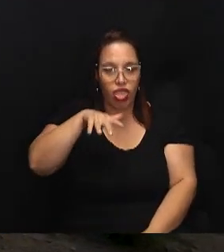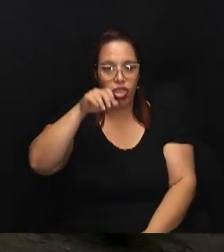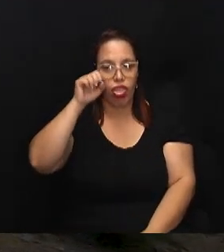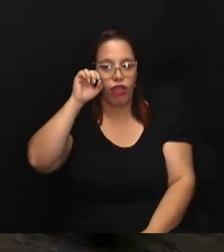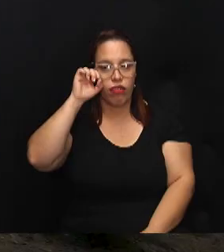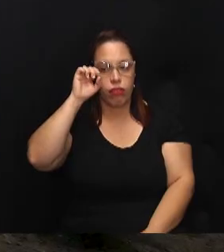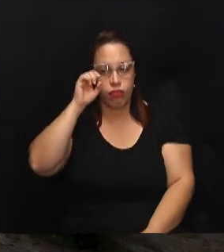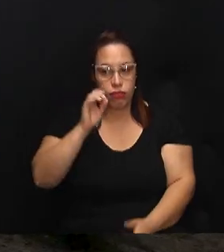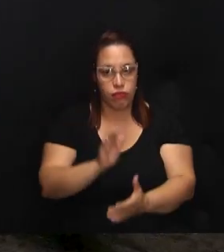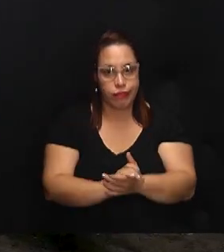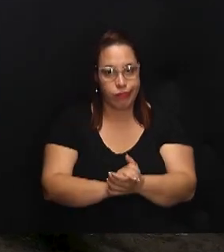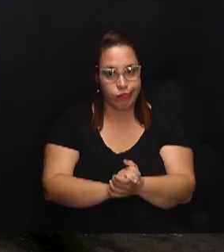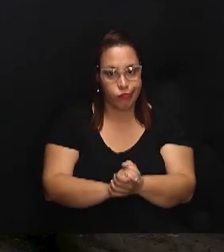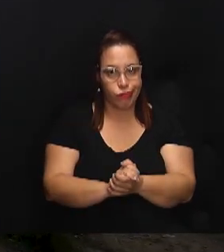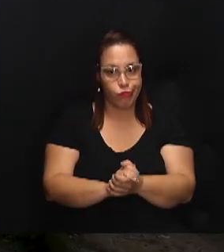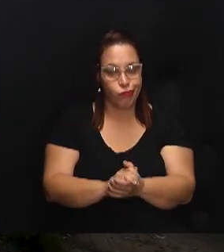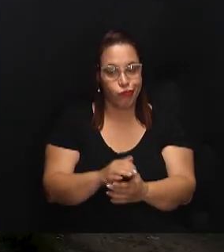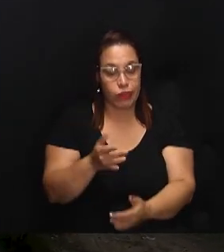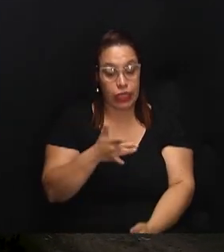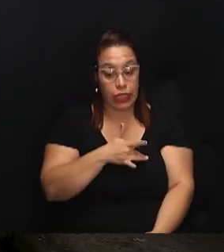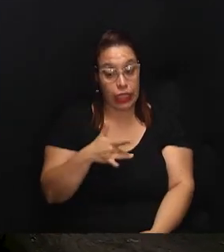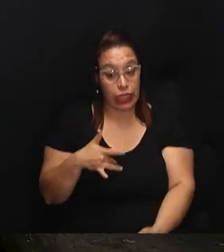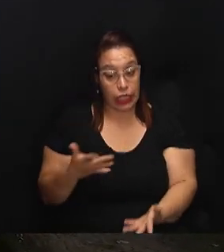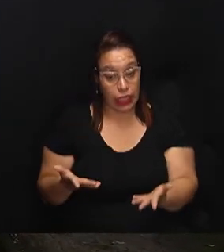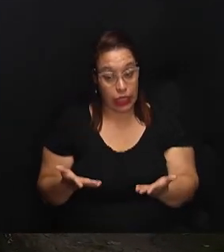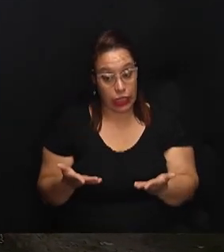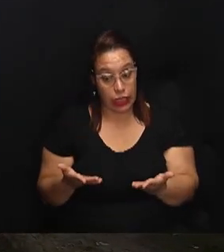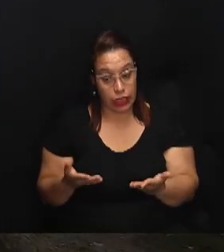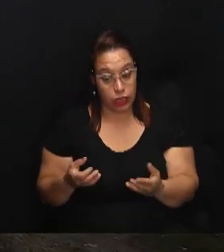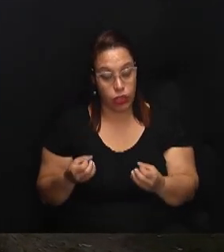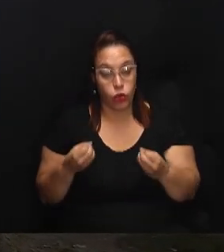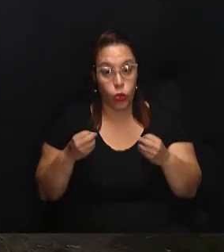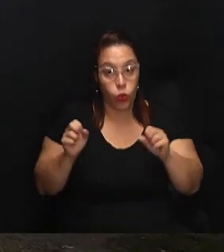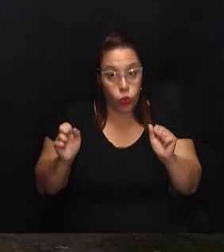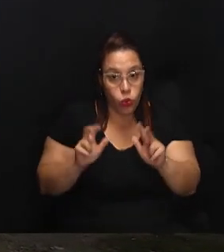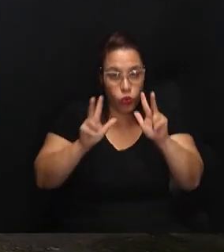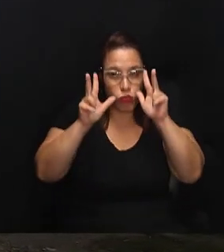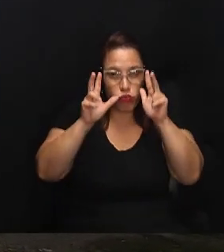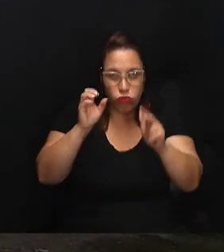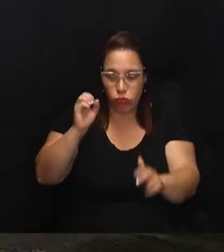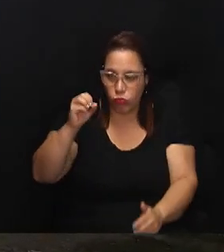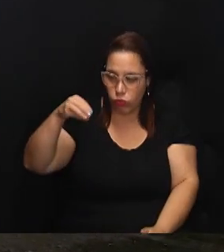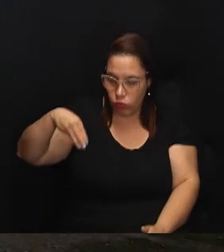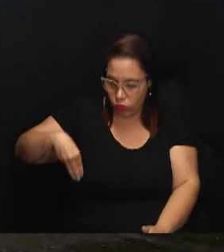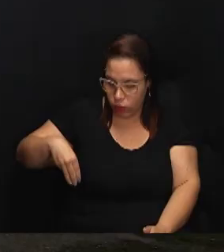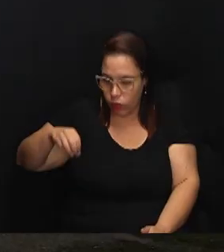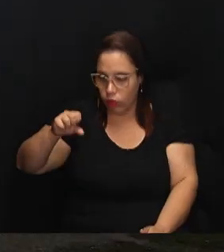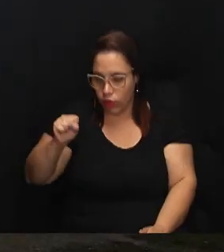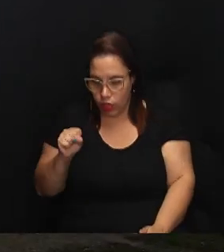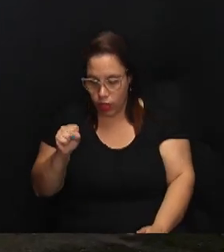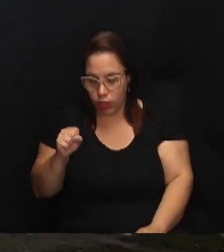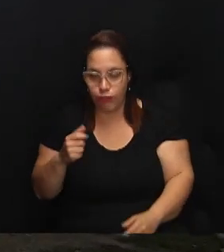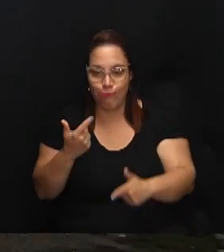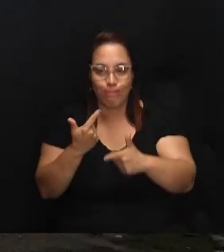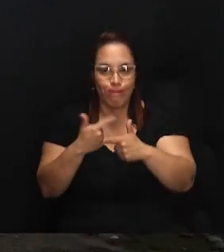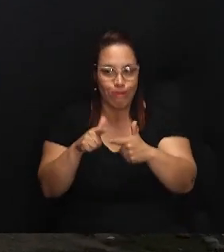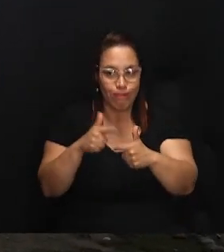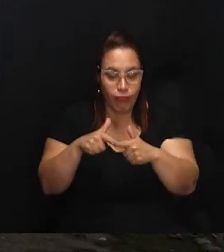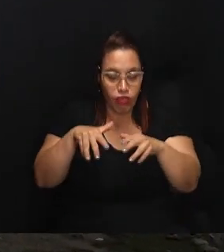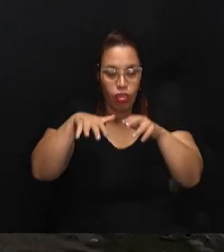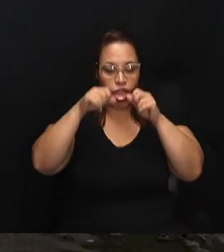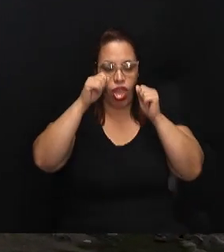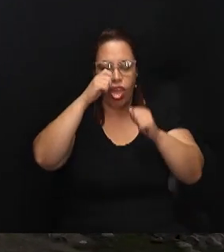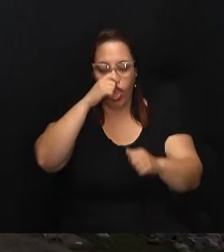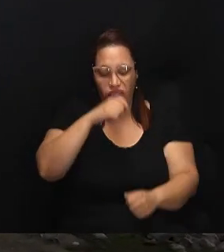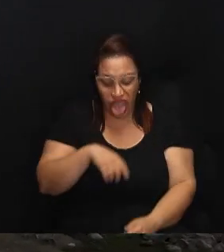99%, respira um tipo de ar que ultrapassa os limites de qualidade recomendados, como alerta a Organização Mundial da